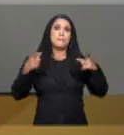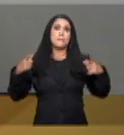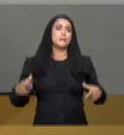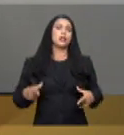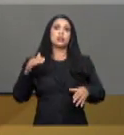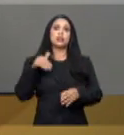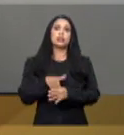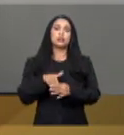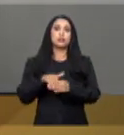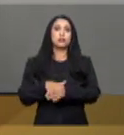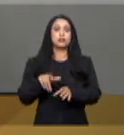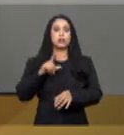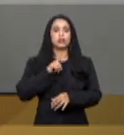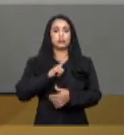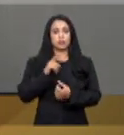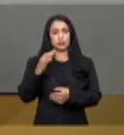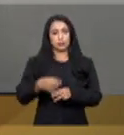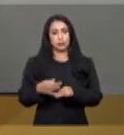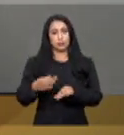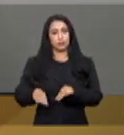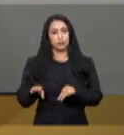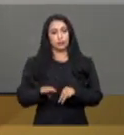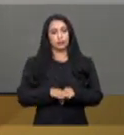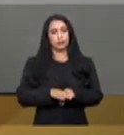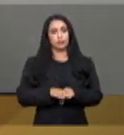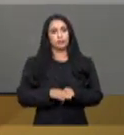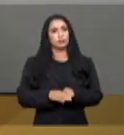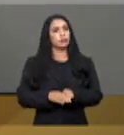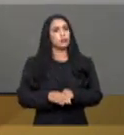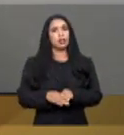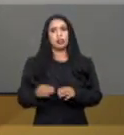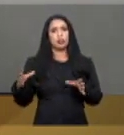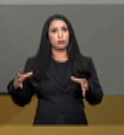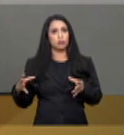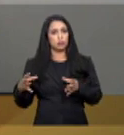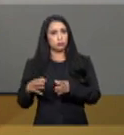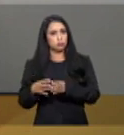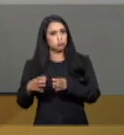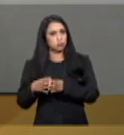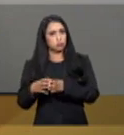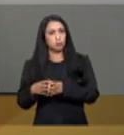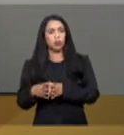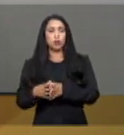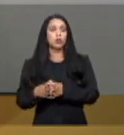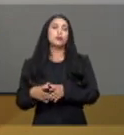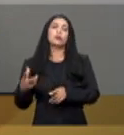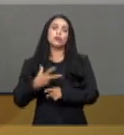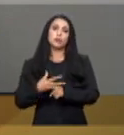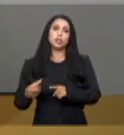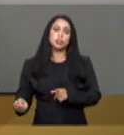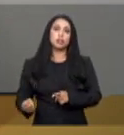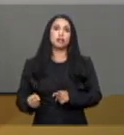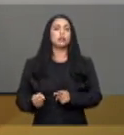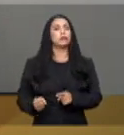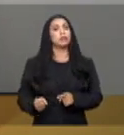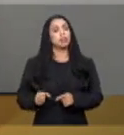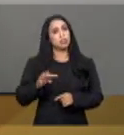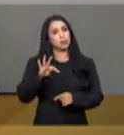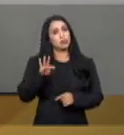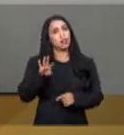votos exarados pelos ministros, que formaram na corrente vencedora e que concluiu pela tese a ser acolhido para